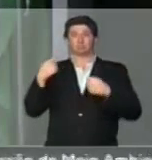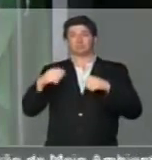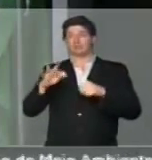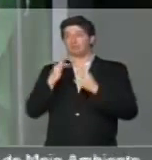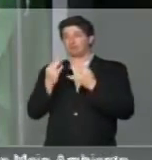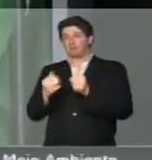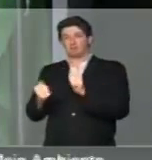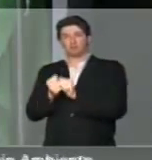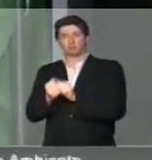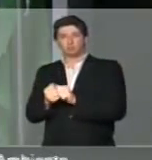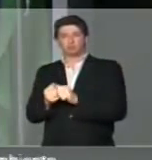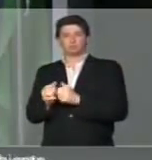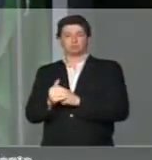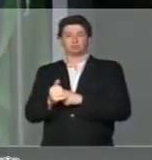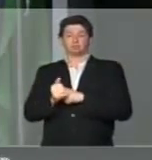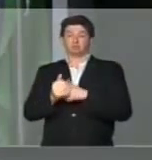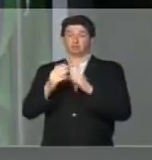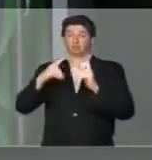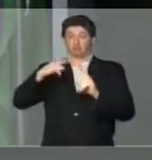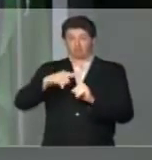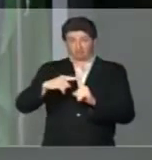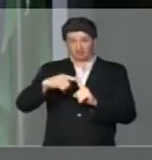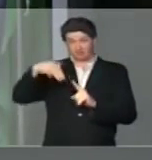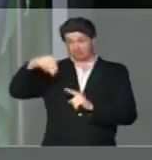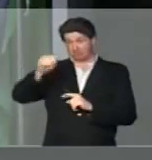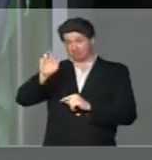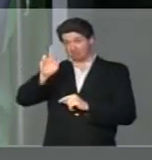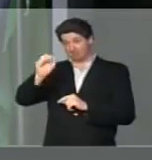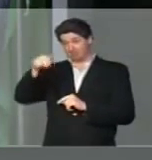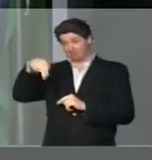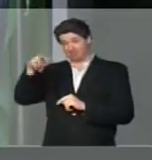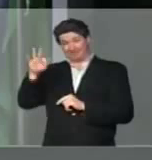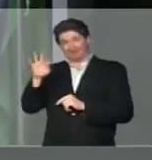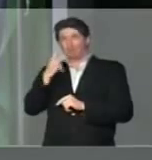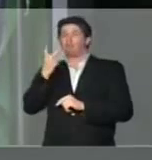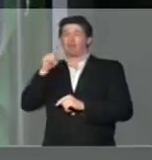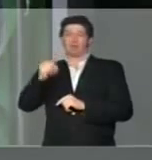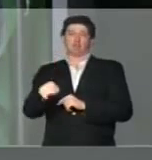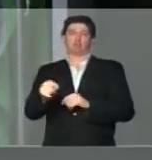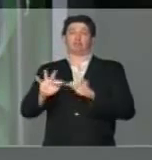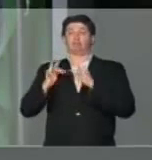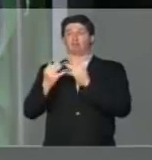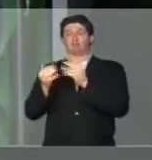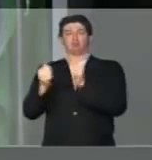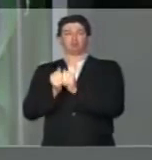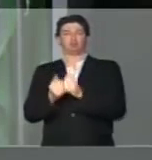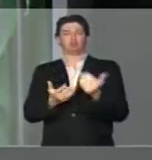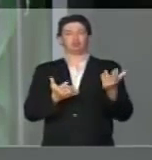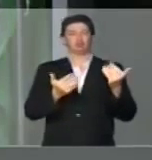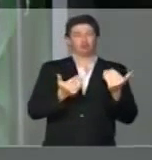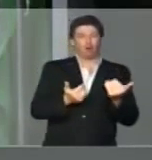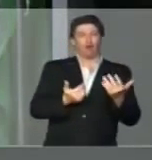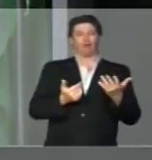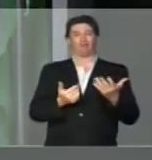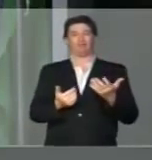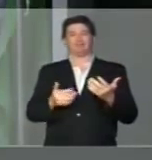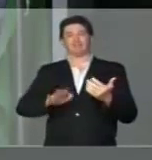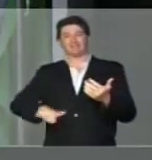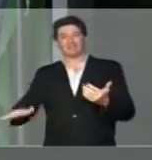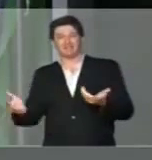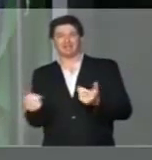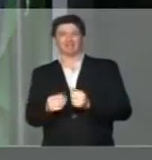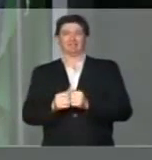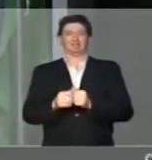família do seu lado. E a Igreja Maranata prega muito isso, a família. São os jovens, são os adolescentes, as